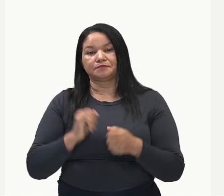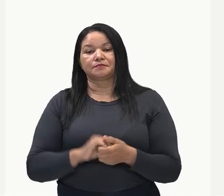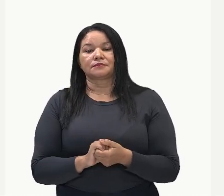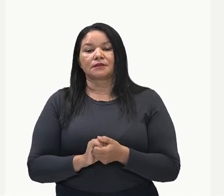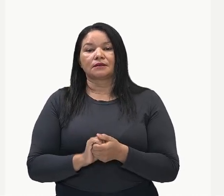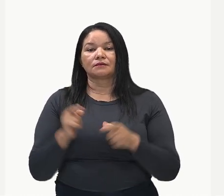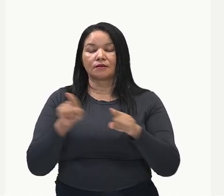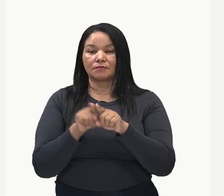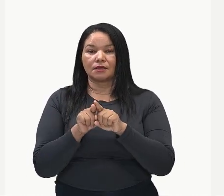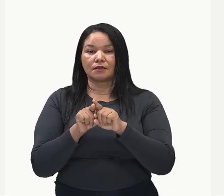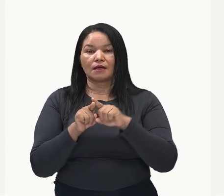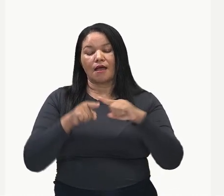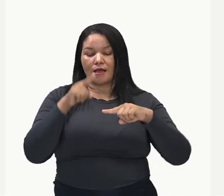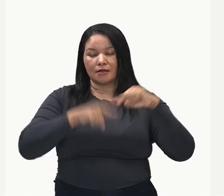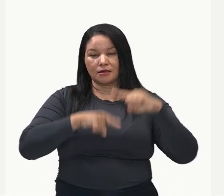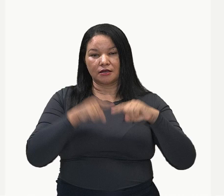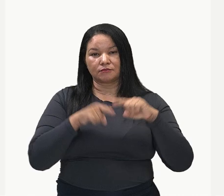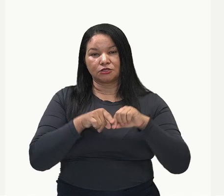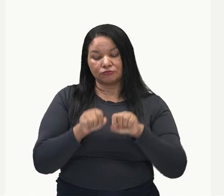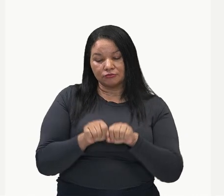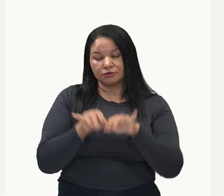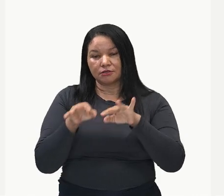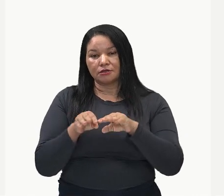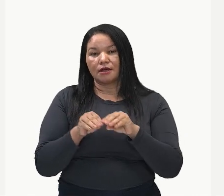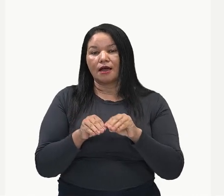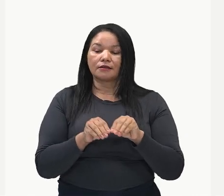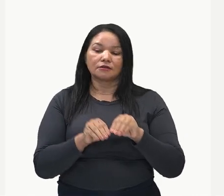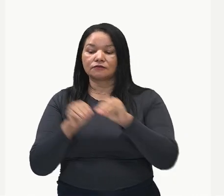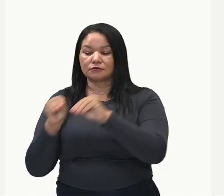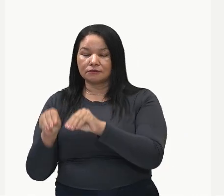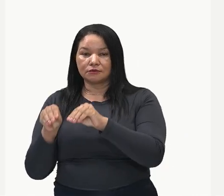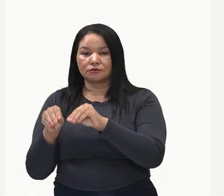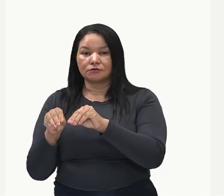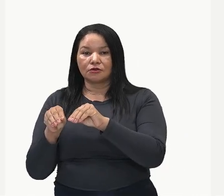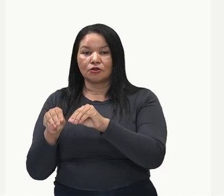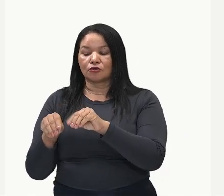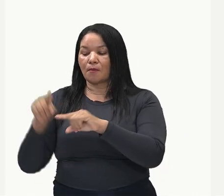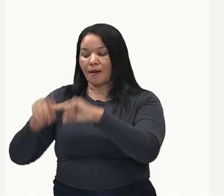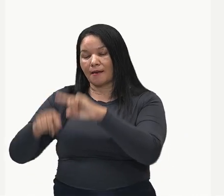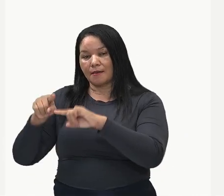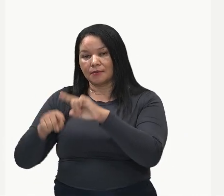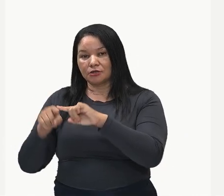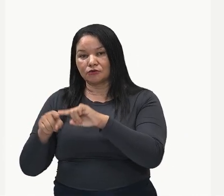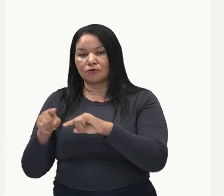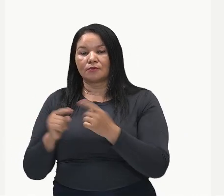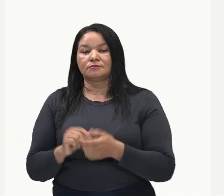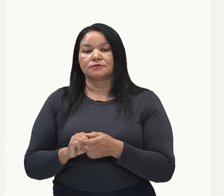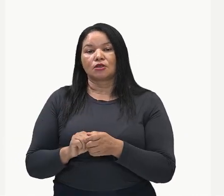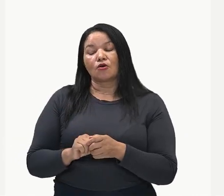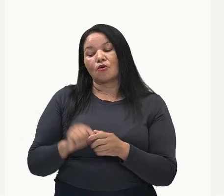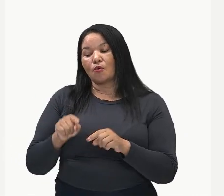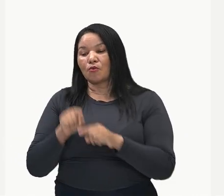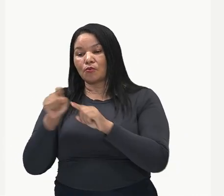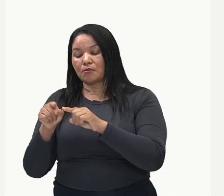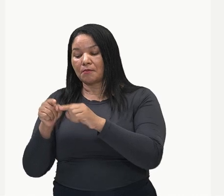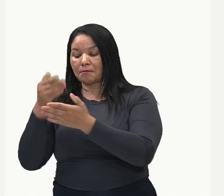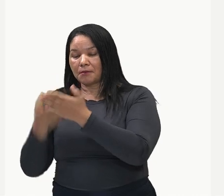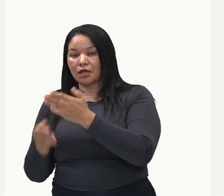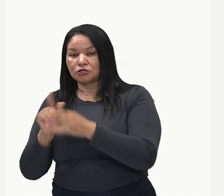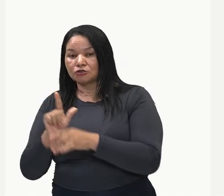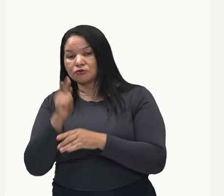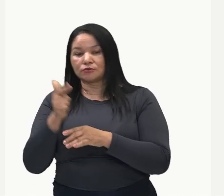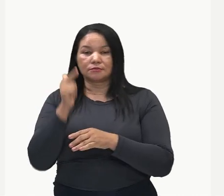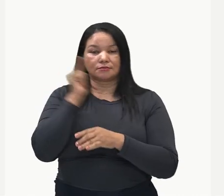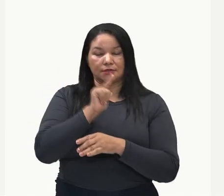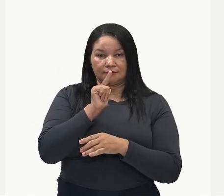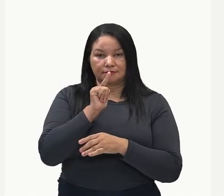houve transferência de elétrons de um elemento para outro, tá? Um elemento perdeu o elétron e o outro ganhou. Então, em algum